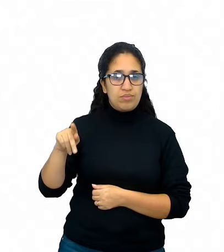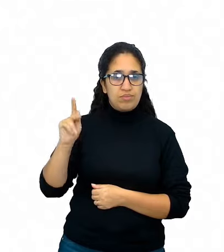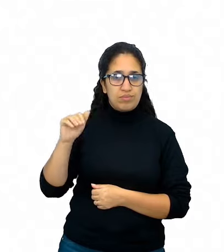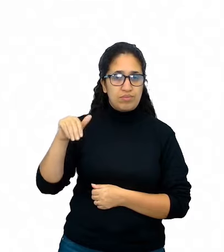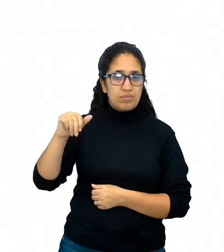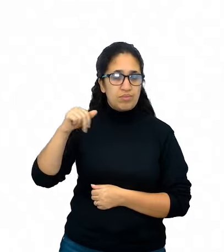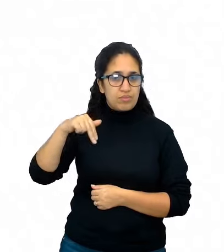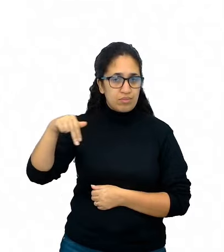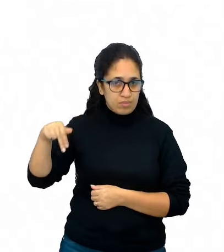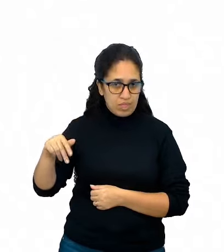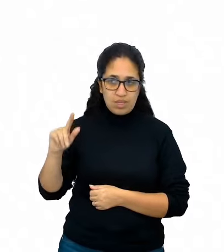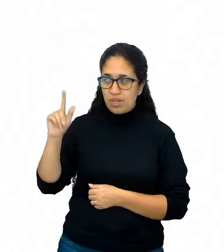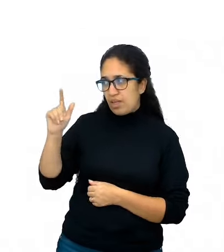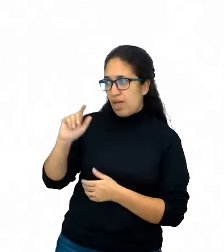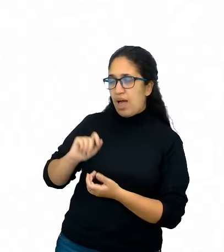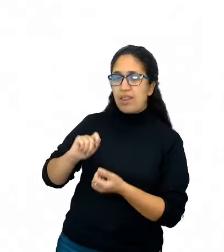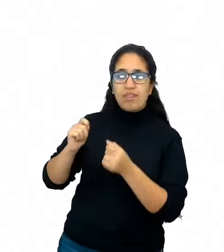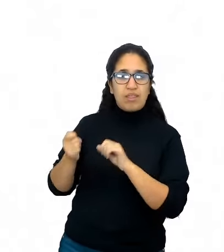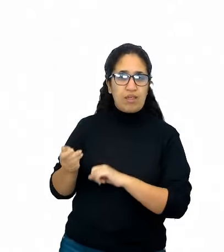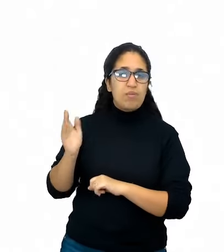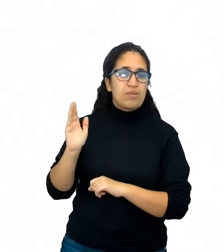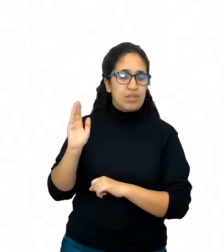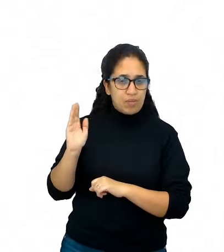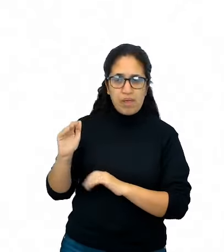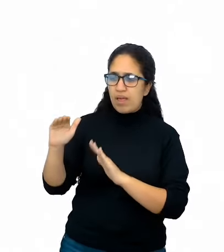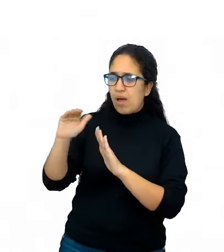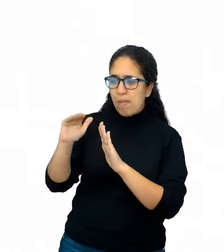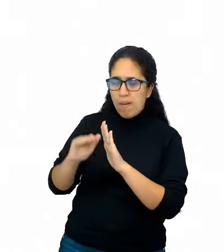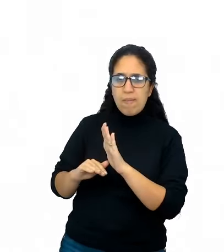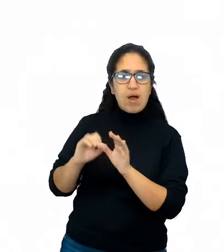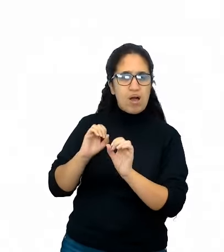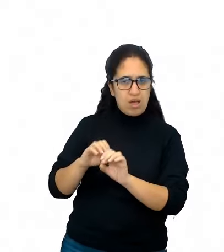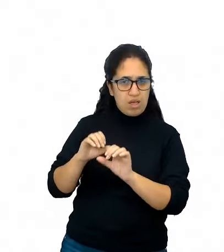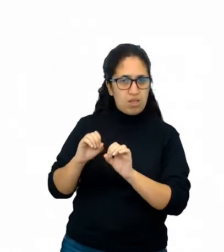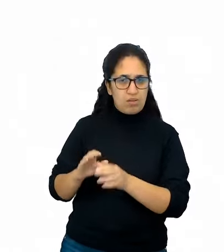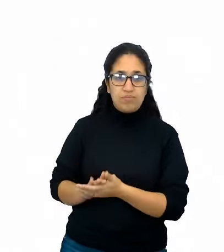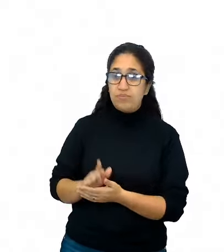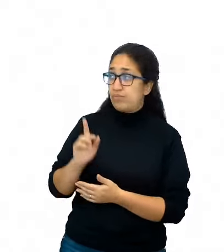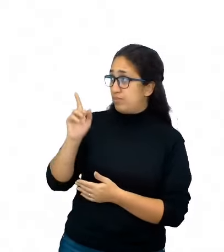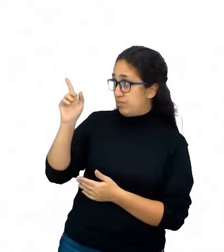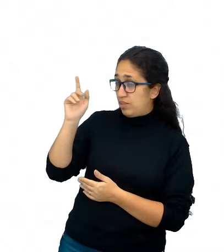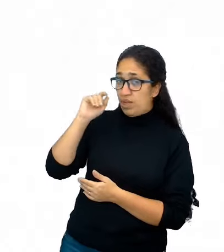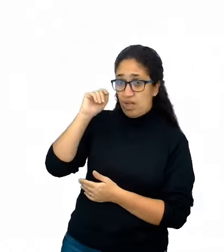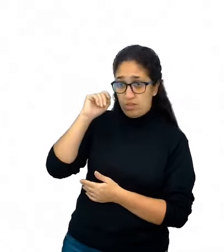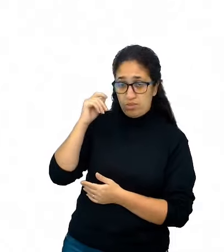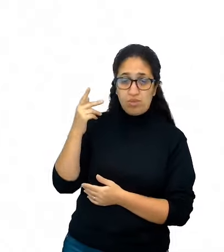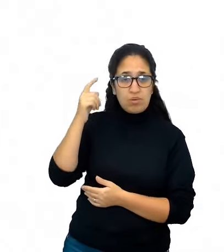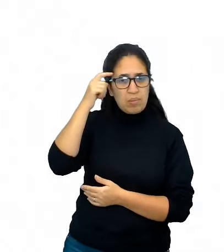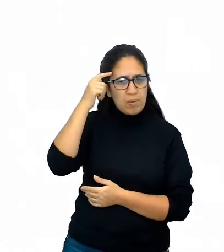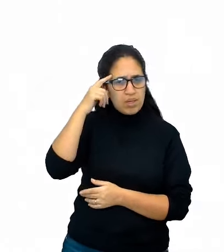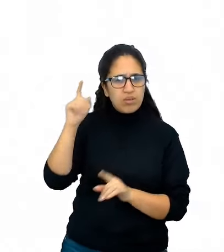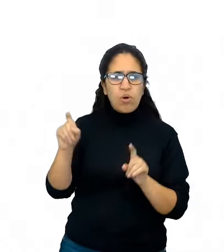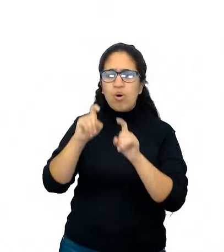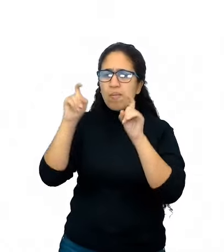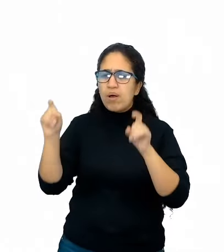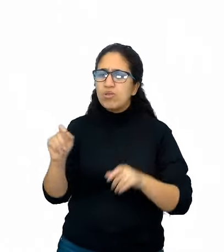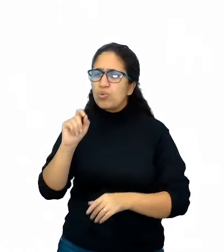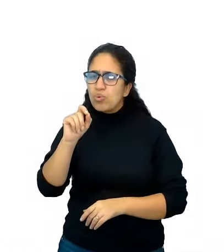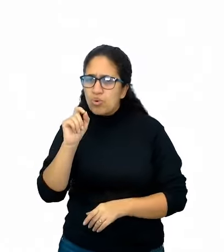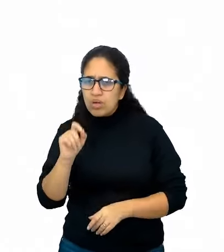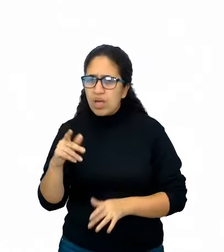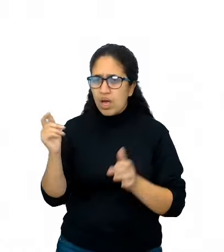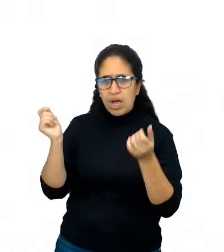ela se adapta bem aos pressupostos educacionais. Então, segundo Beckman, o pensamento computacional é uma